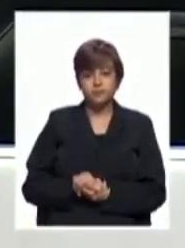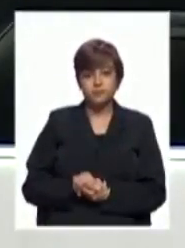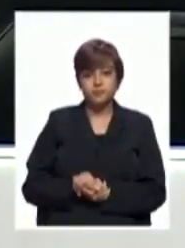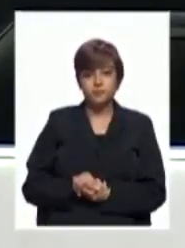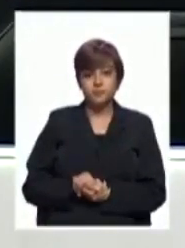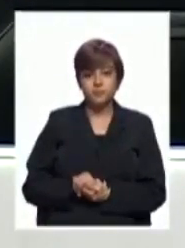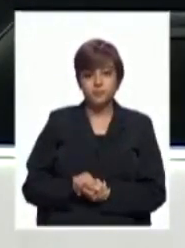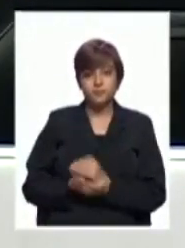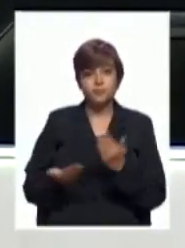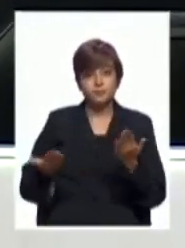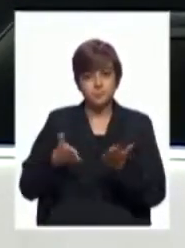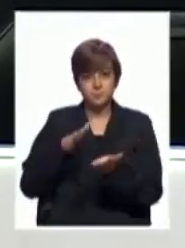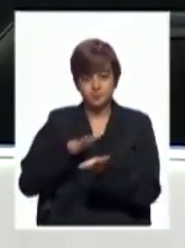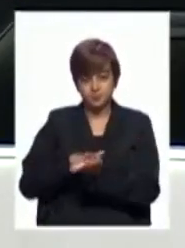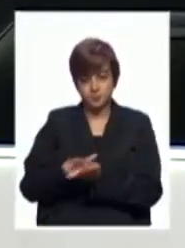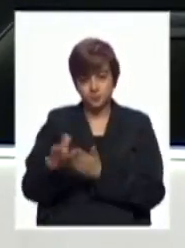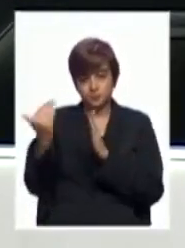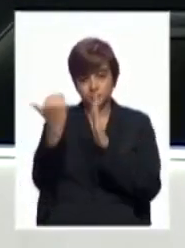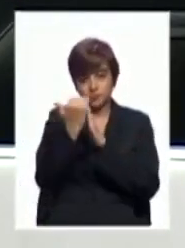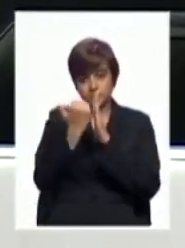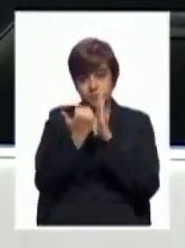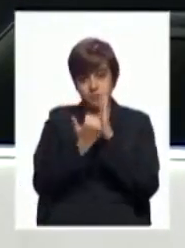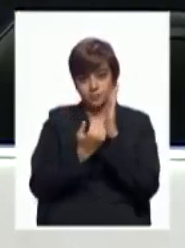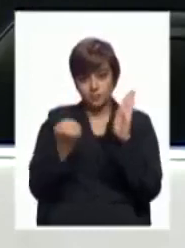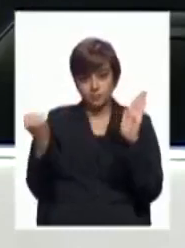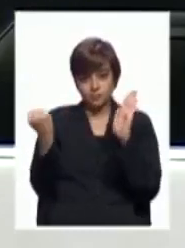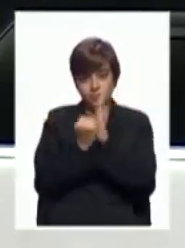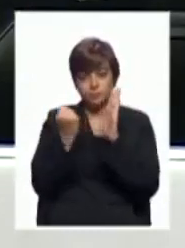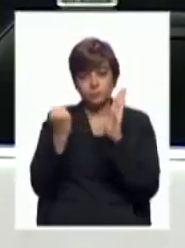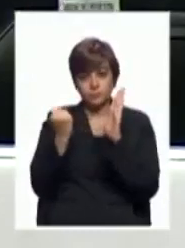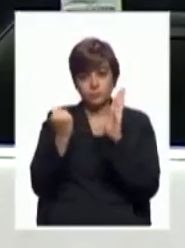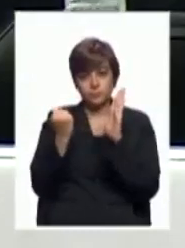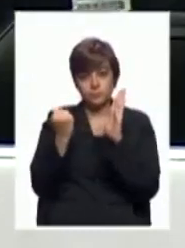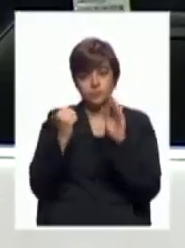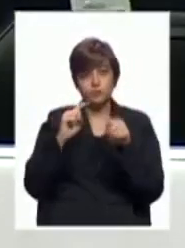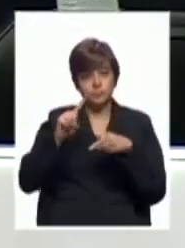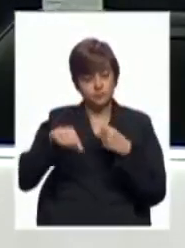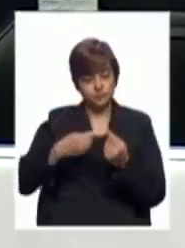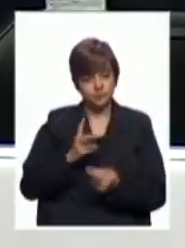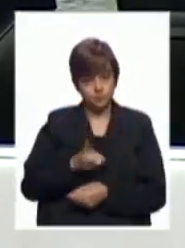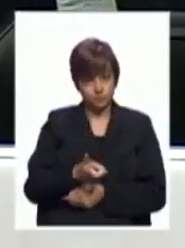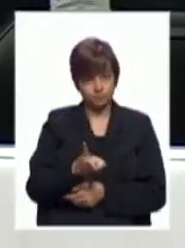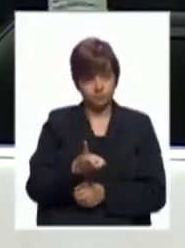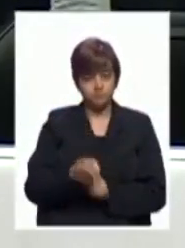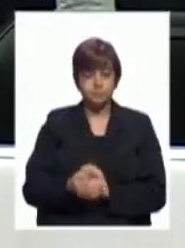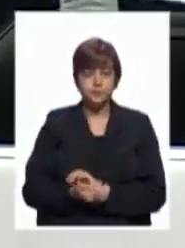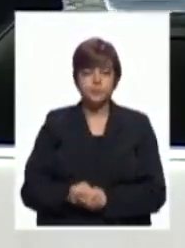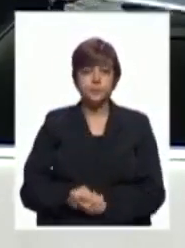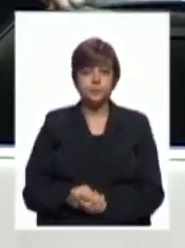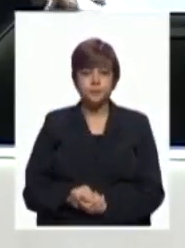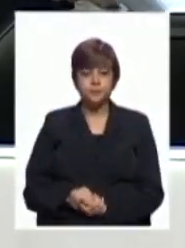Proceda-se à autenticação da lista de votação para depois a gente prosseguir.